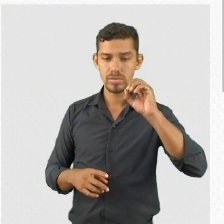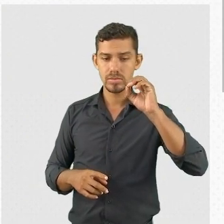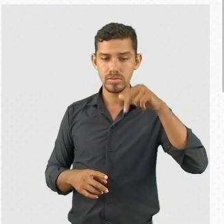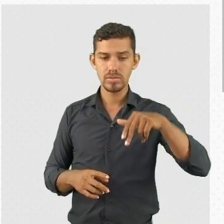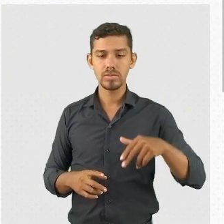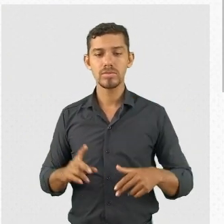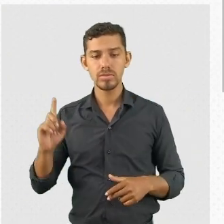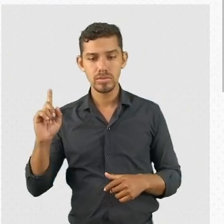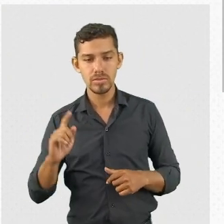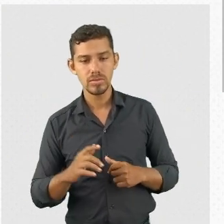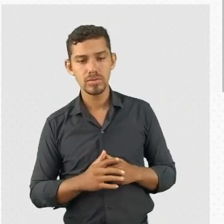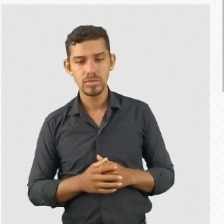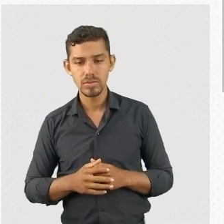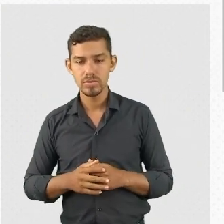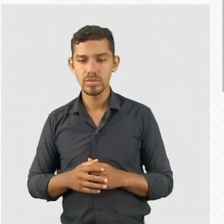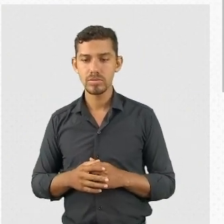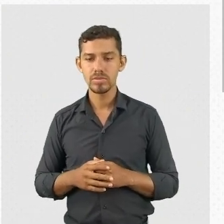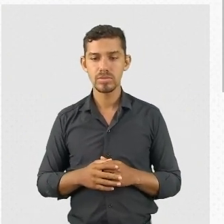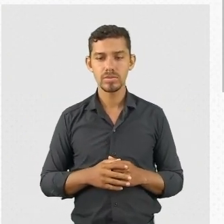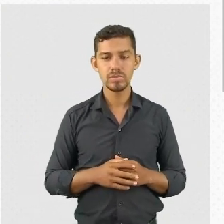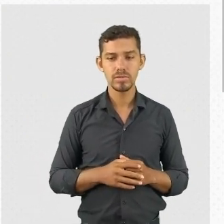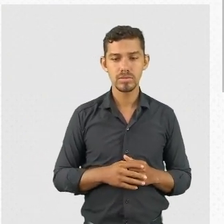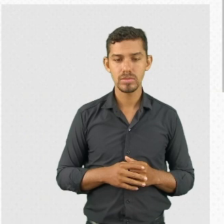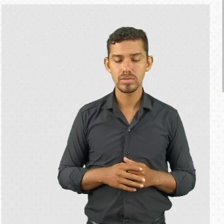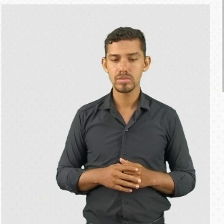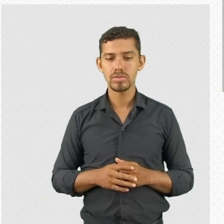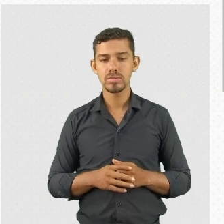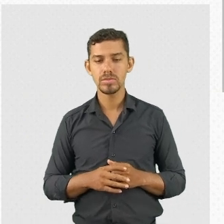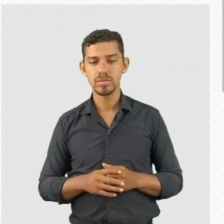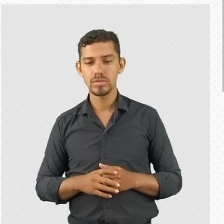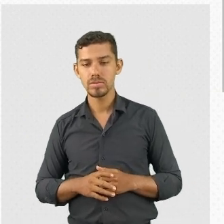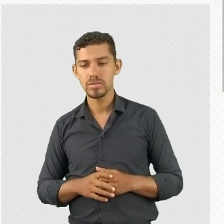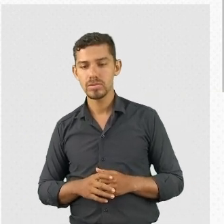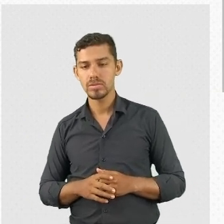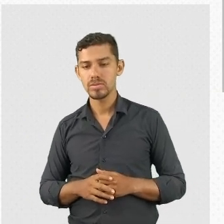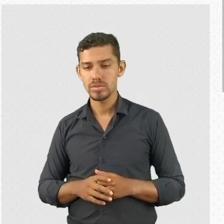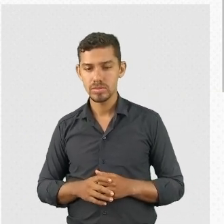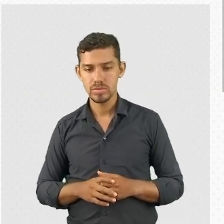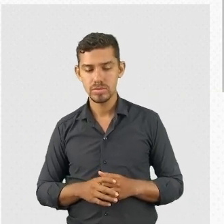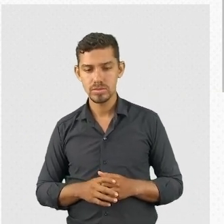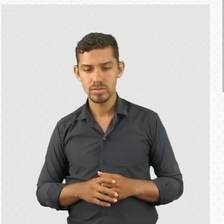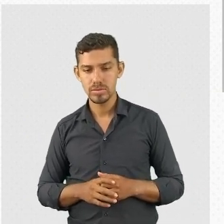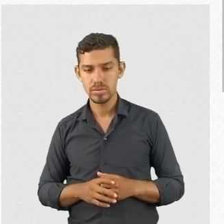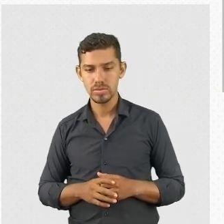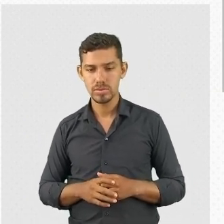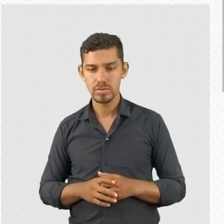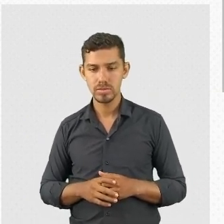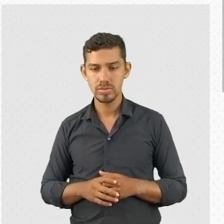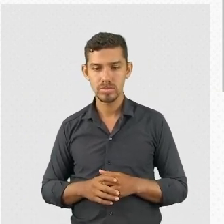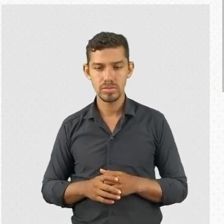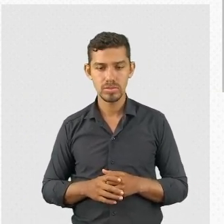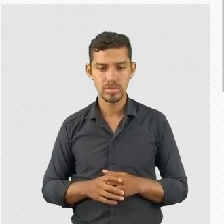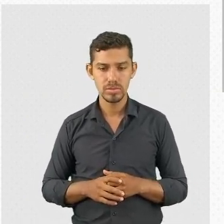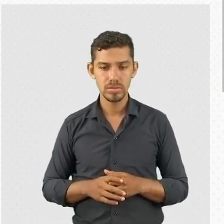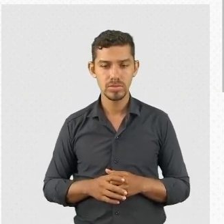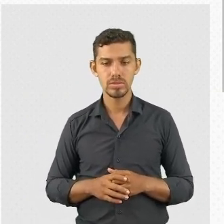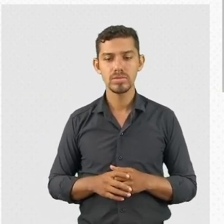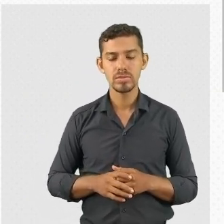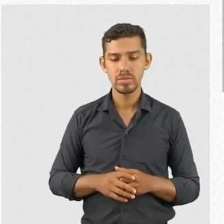vocês, ó. O segundo passo, season the chicken with salt, pepper, herbs,